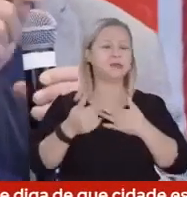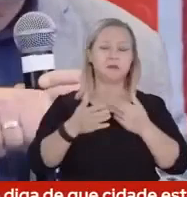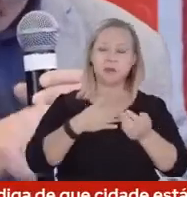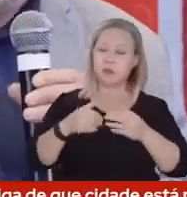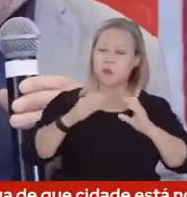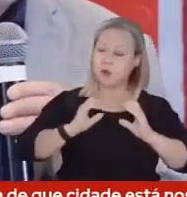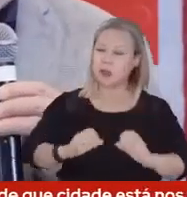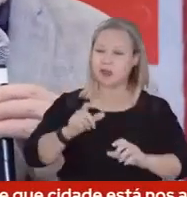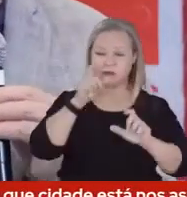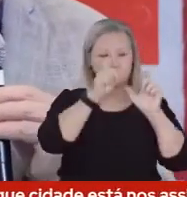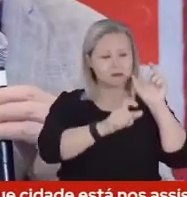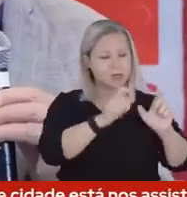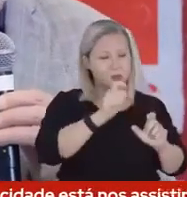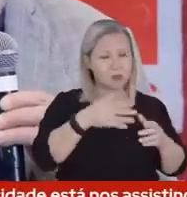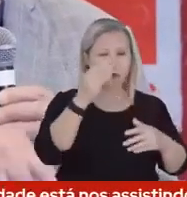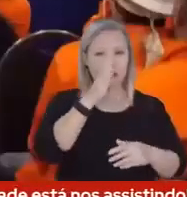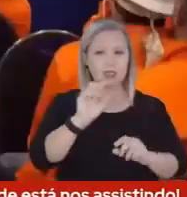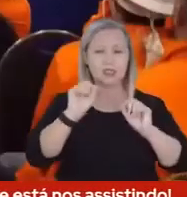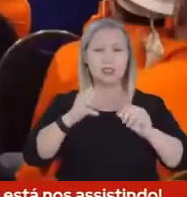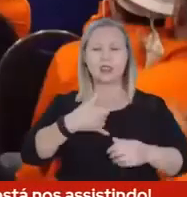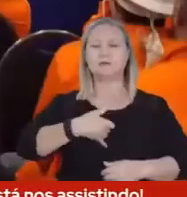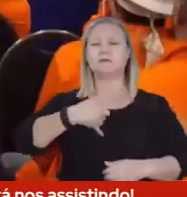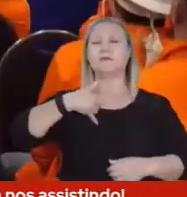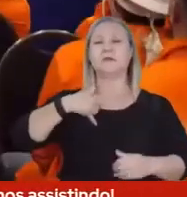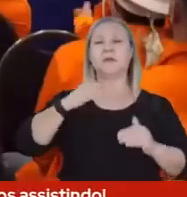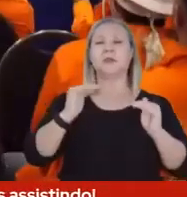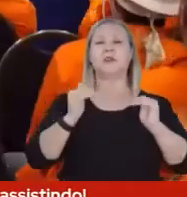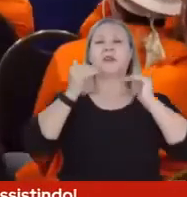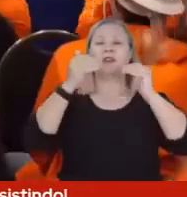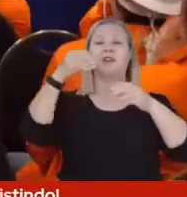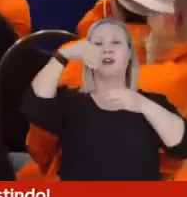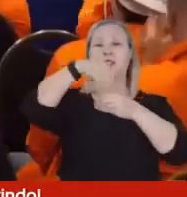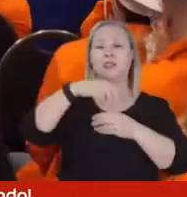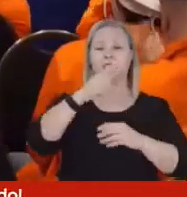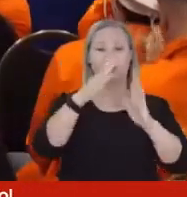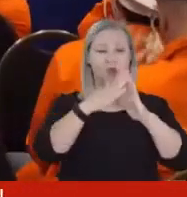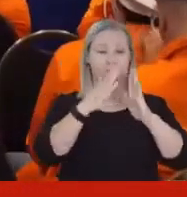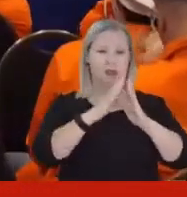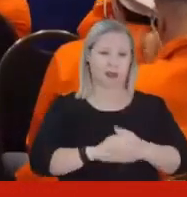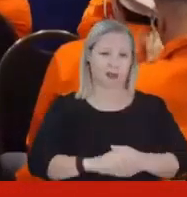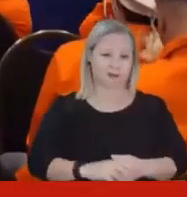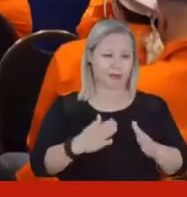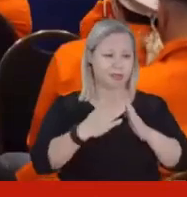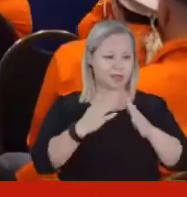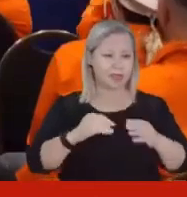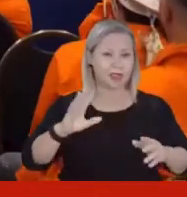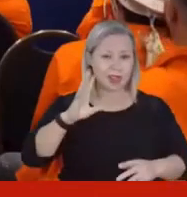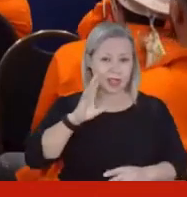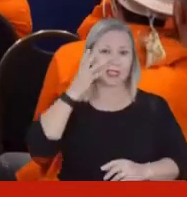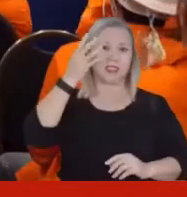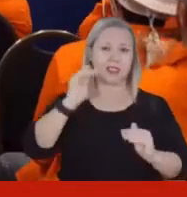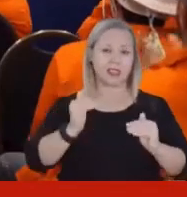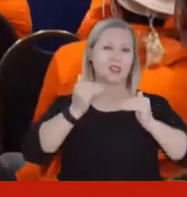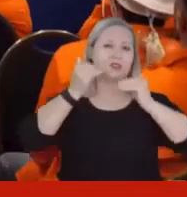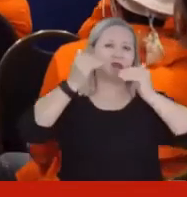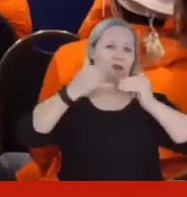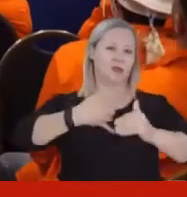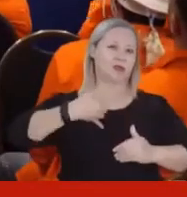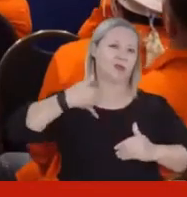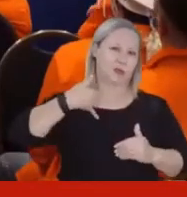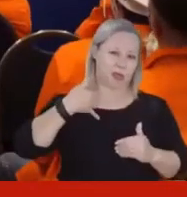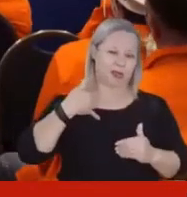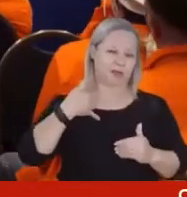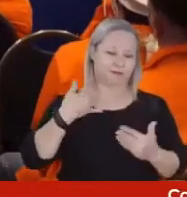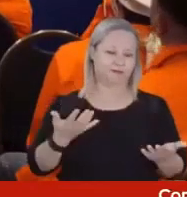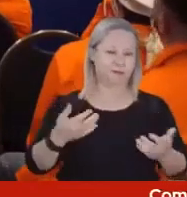soberania dentro da sua casa. Na casa dele, ele que decide, ele é soberano, ele decide. E nós queremos isso para o Brasil,